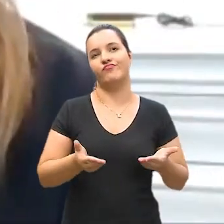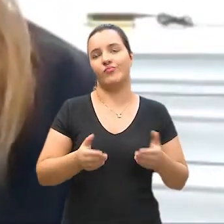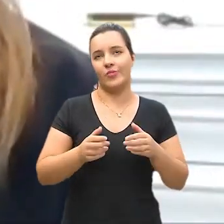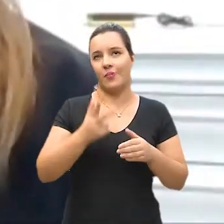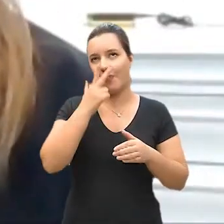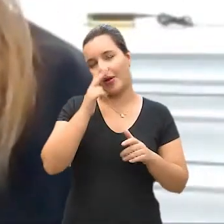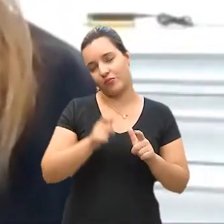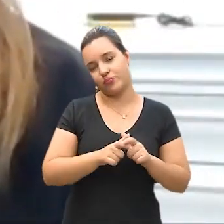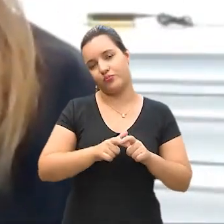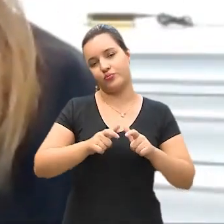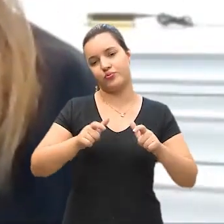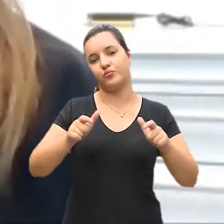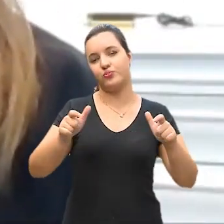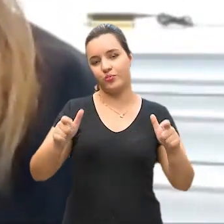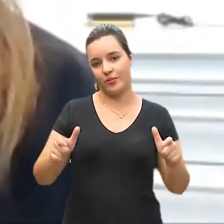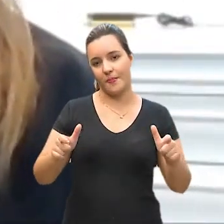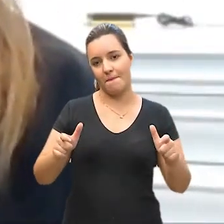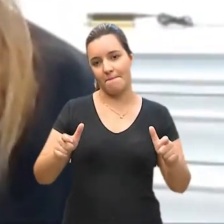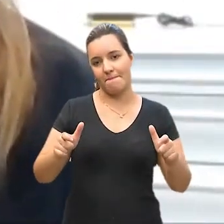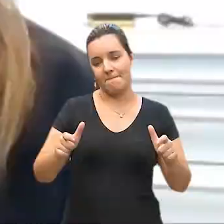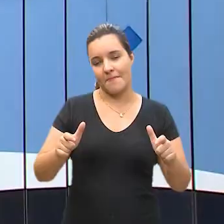mesmo